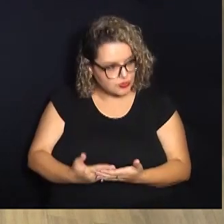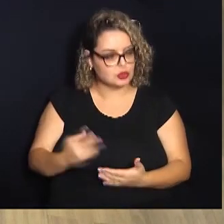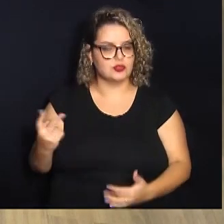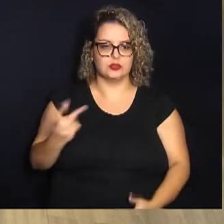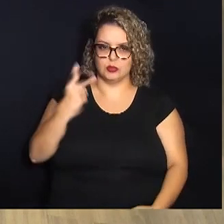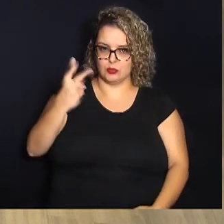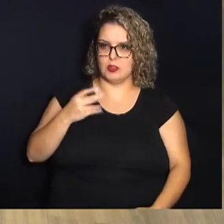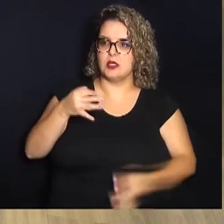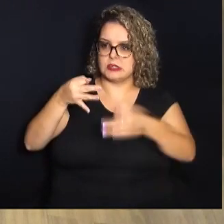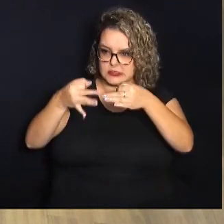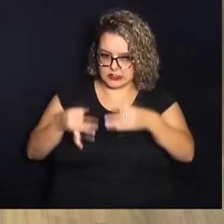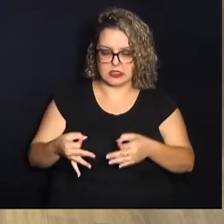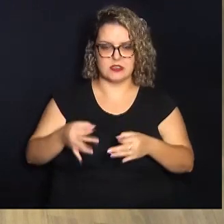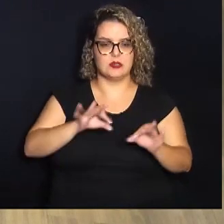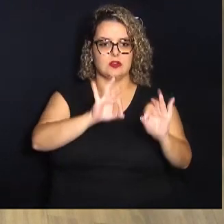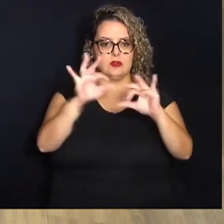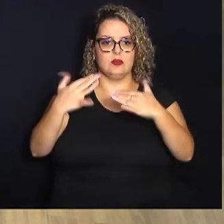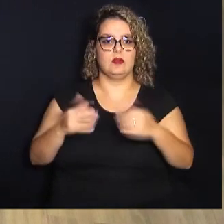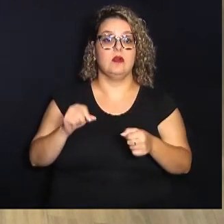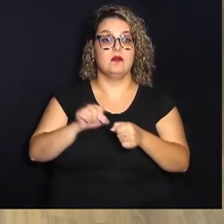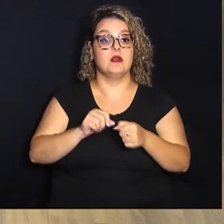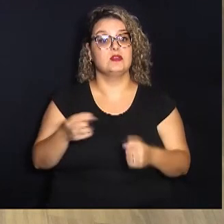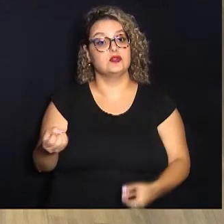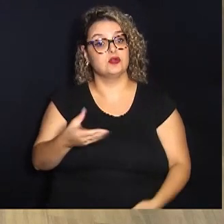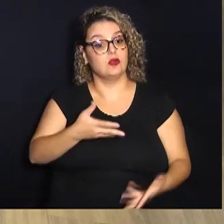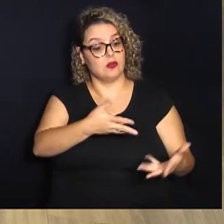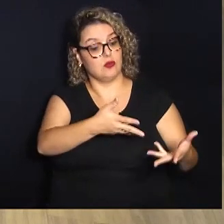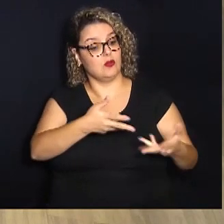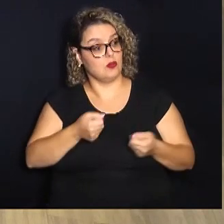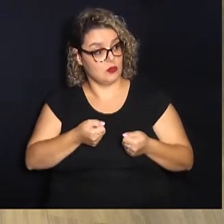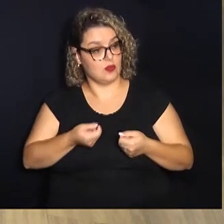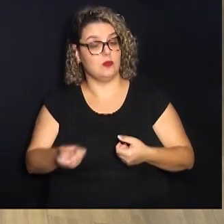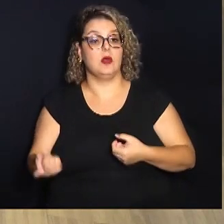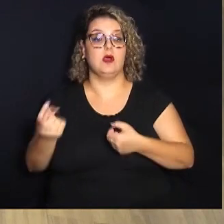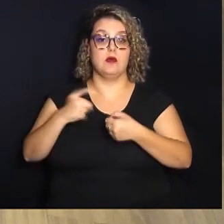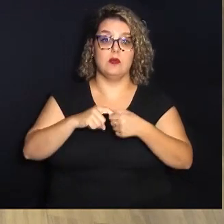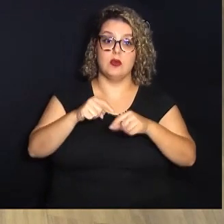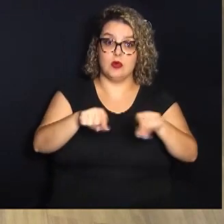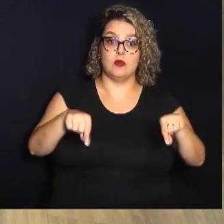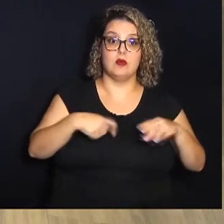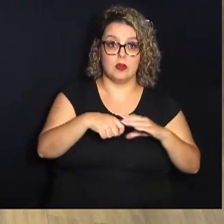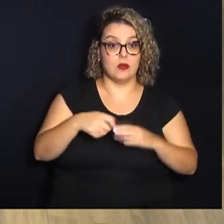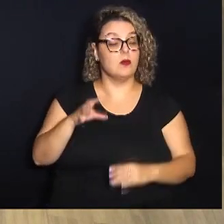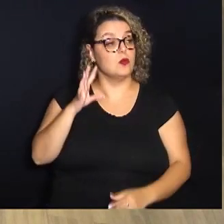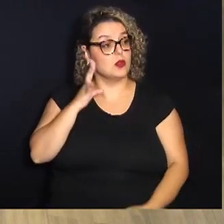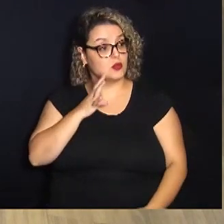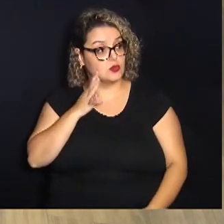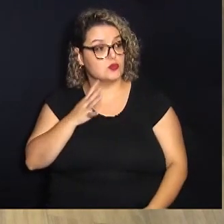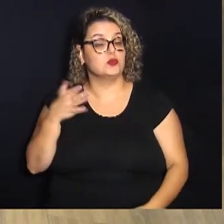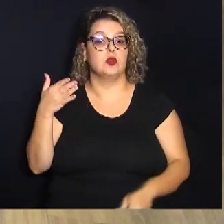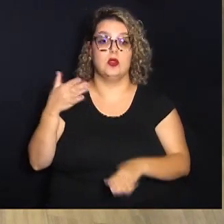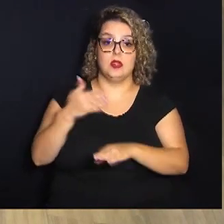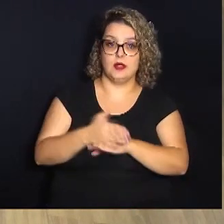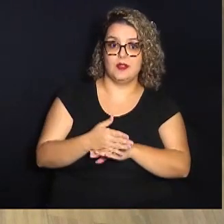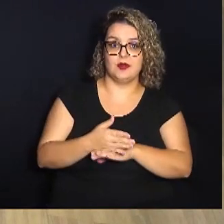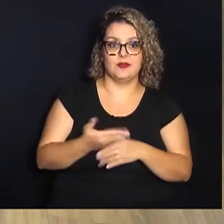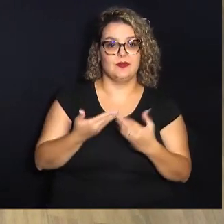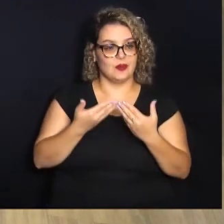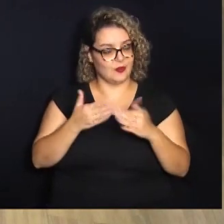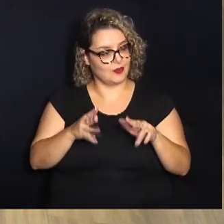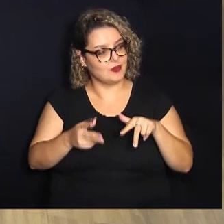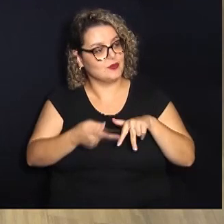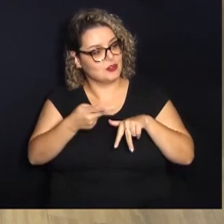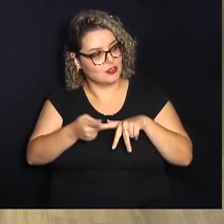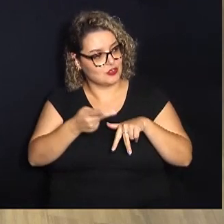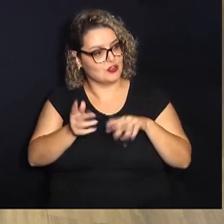nosso telespectador. Já faço um novo convite para você retornar até os nossos estúdios, que foi muito bacana a sua participação, e fica aberto também